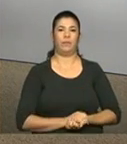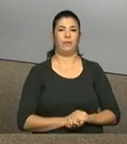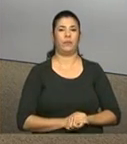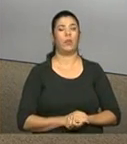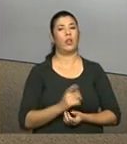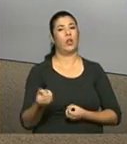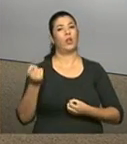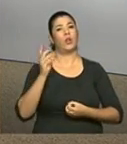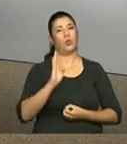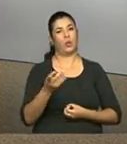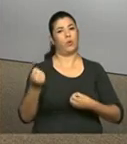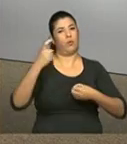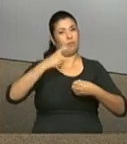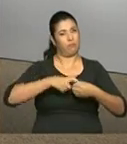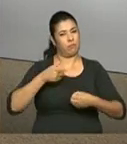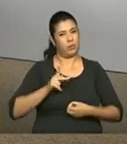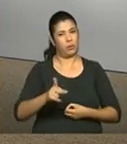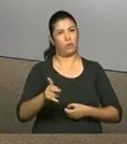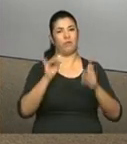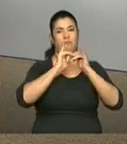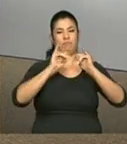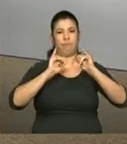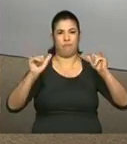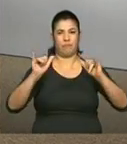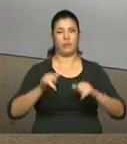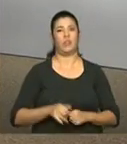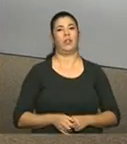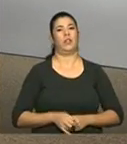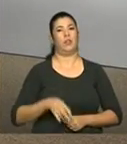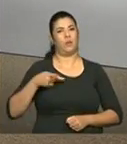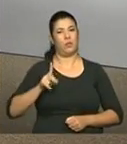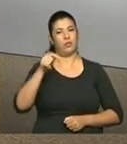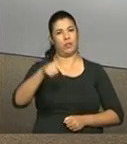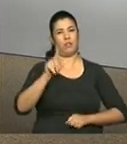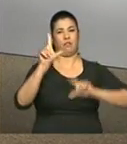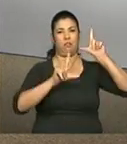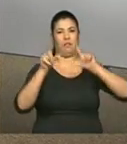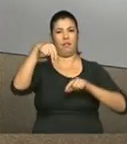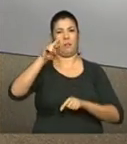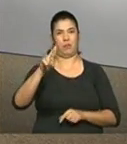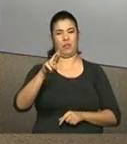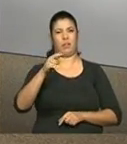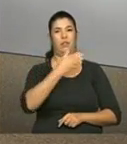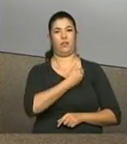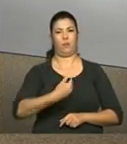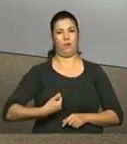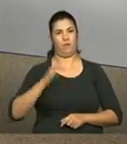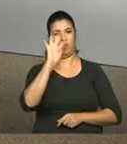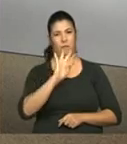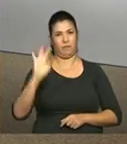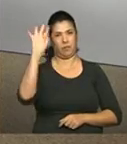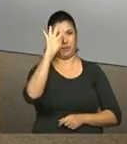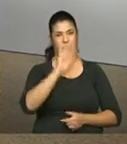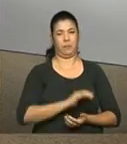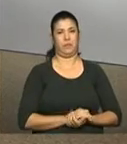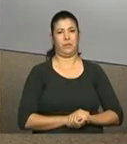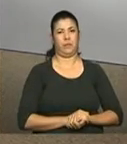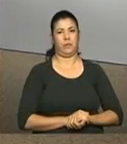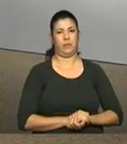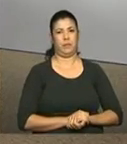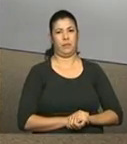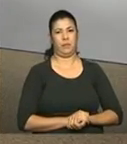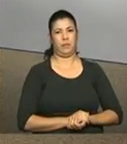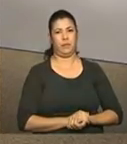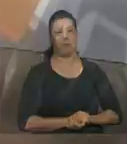nós podemos voltar a qualquer momento com outras informações. Continue com a gente aqui na NBR, a TV do Governo Federal.